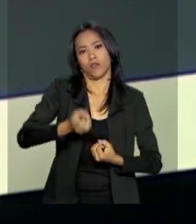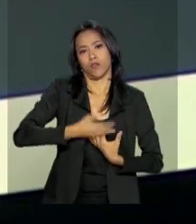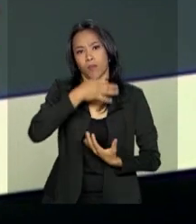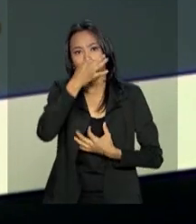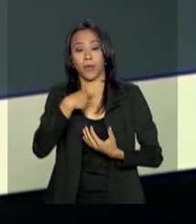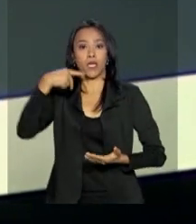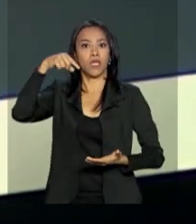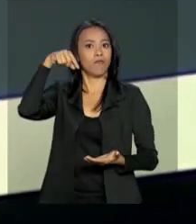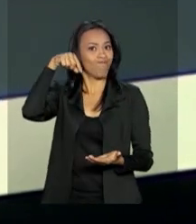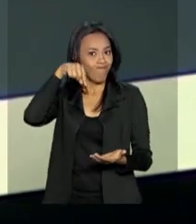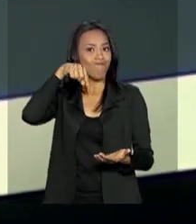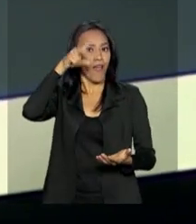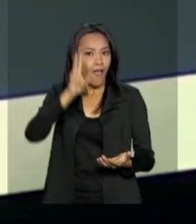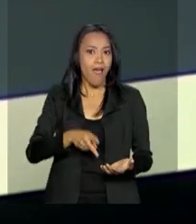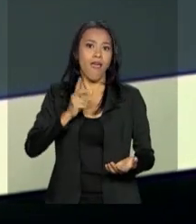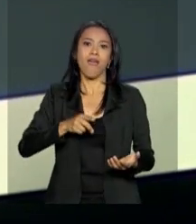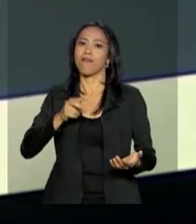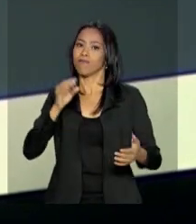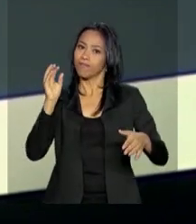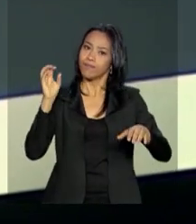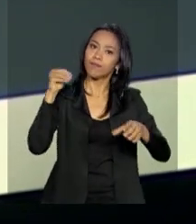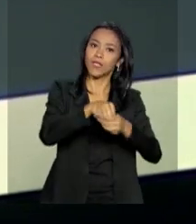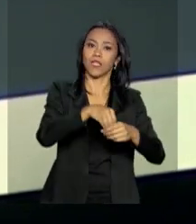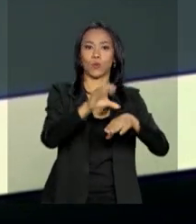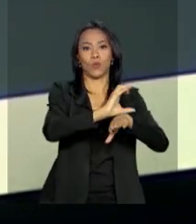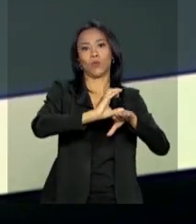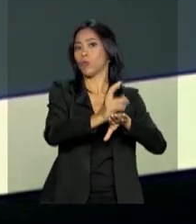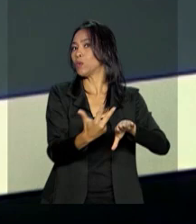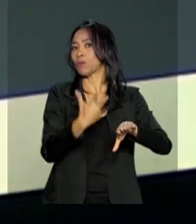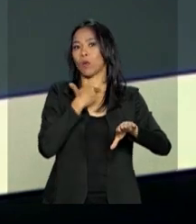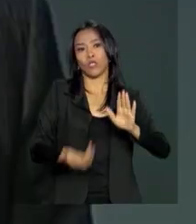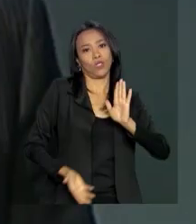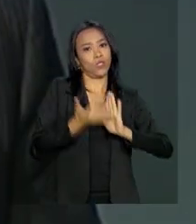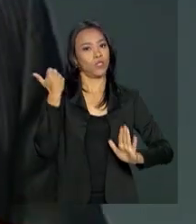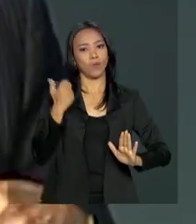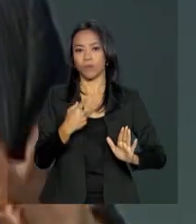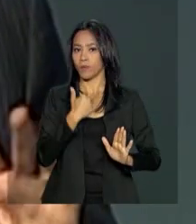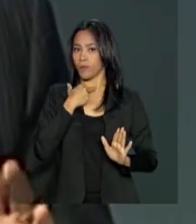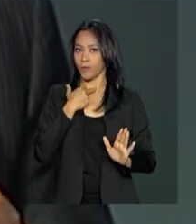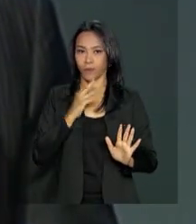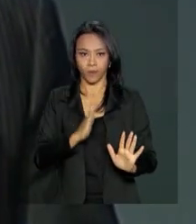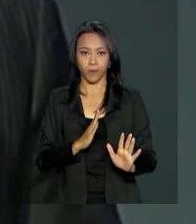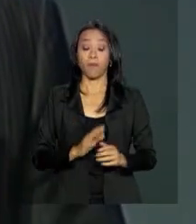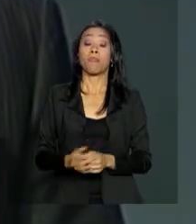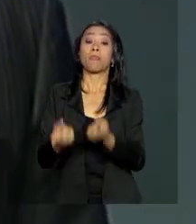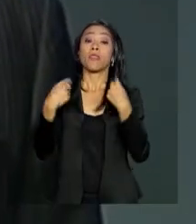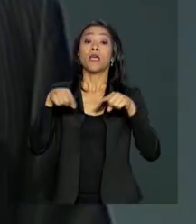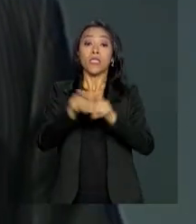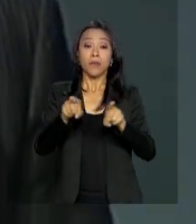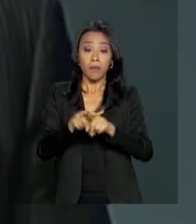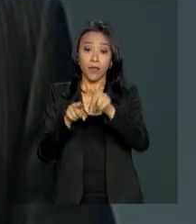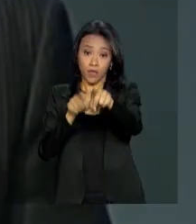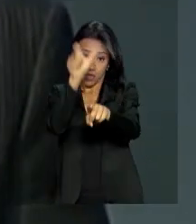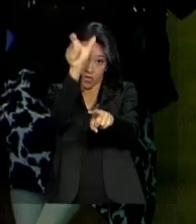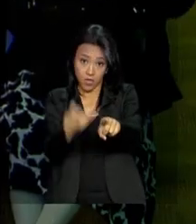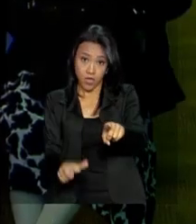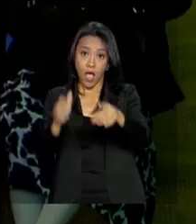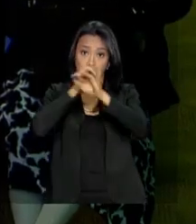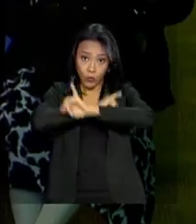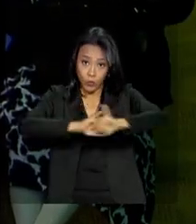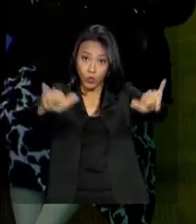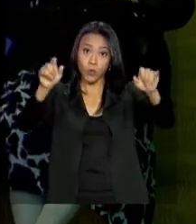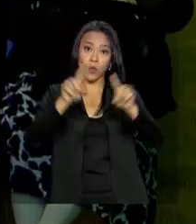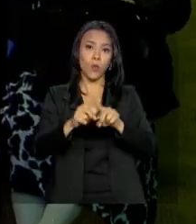pétrea ou seja imodificável a nossa constituição temer anunciou também a assinatura daqui a dez dias